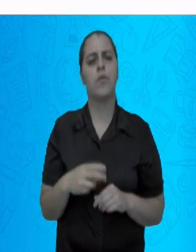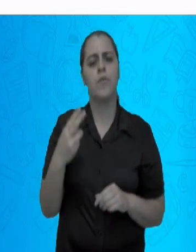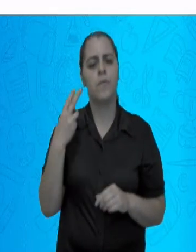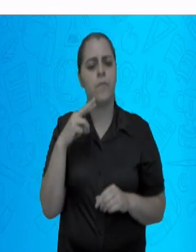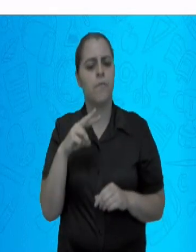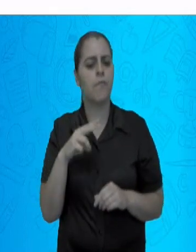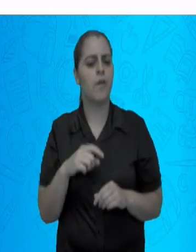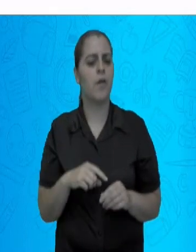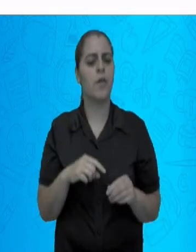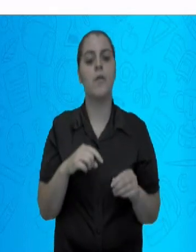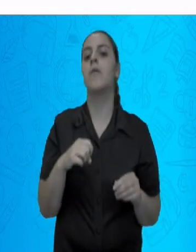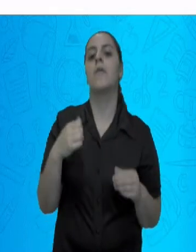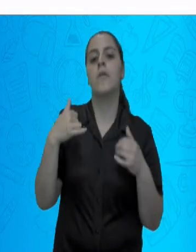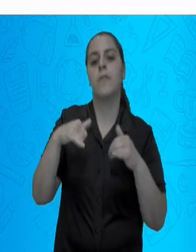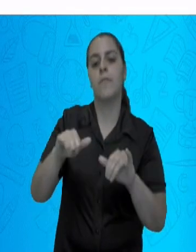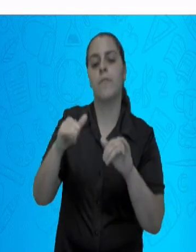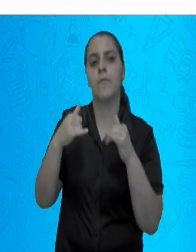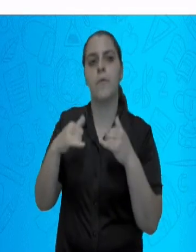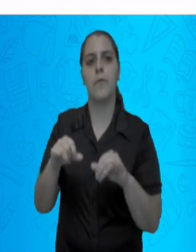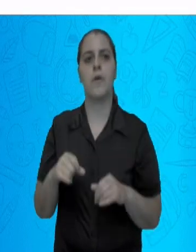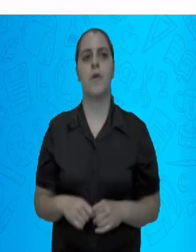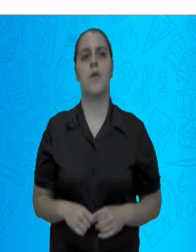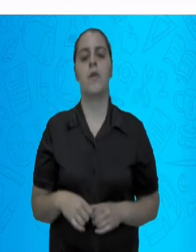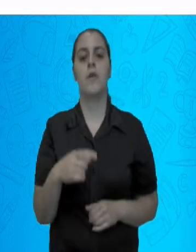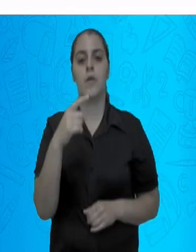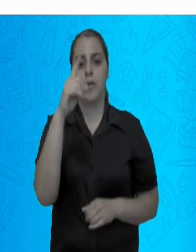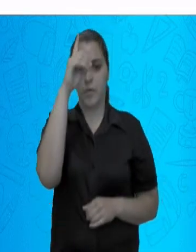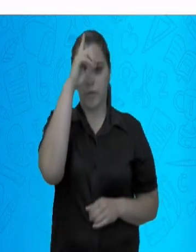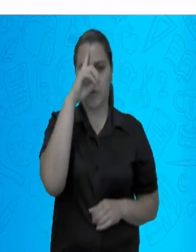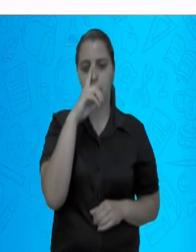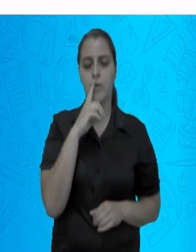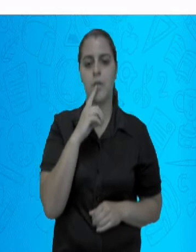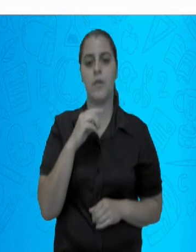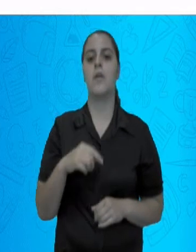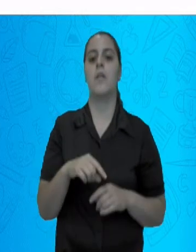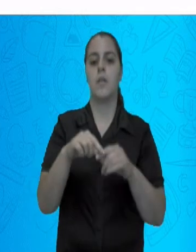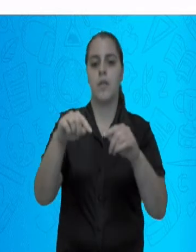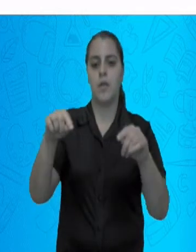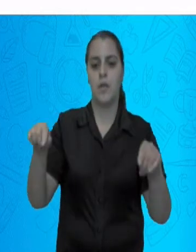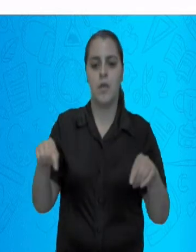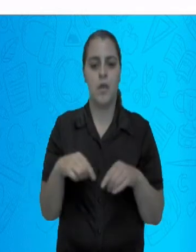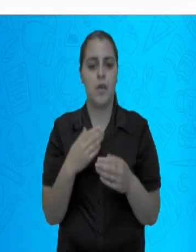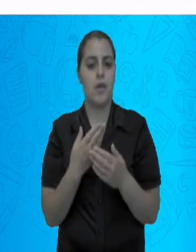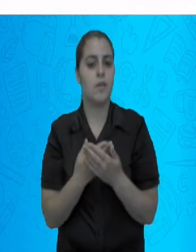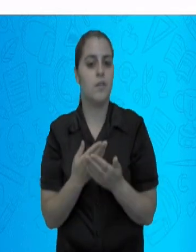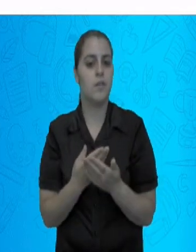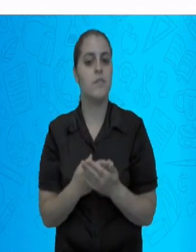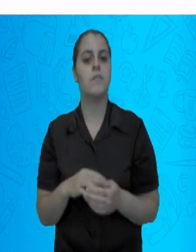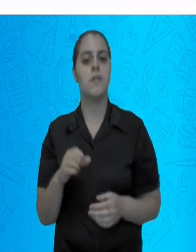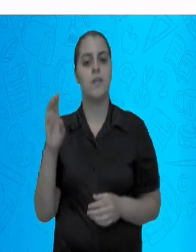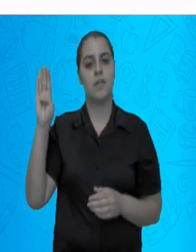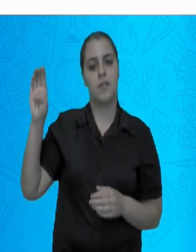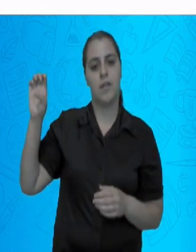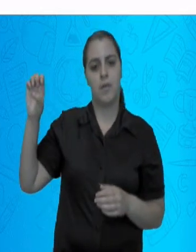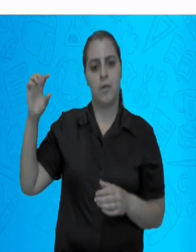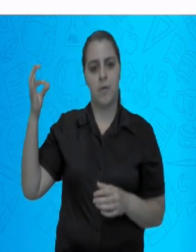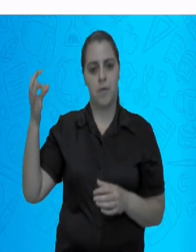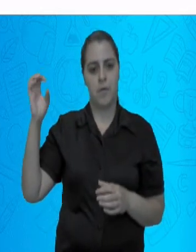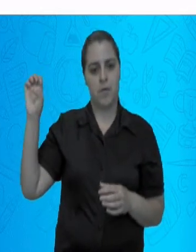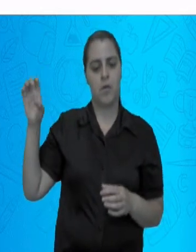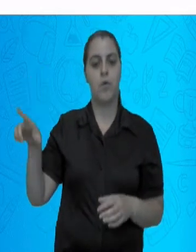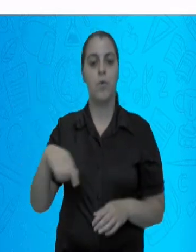vai identificar que o amarelo aqui é a sala da Beth, o vermelho é a sala da